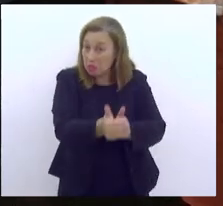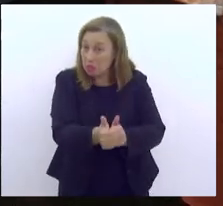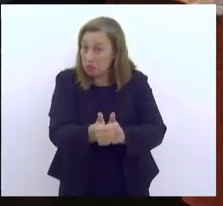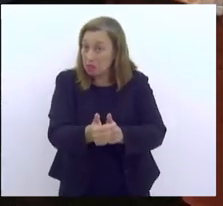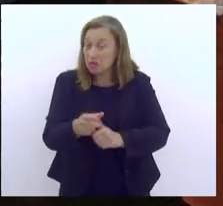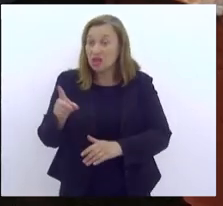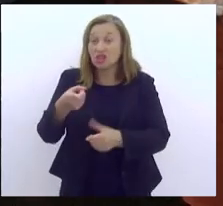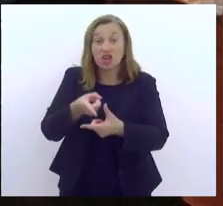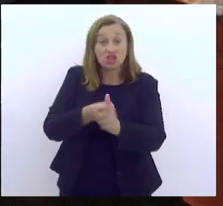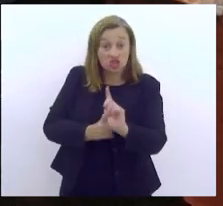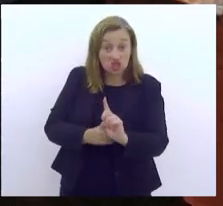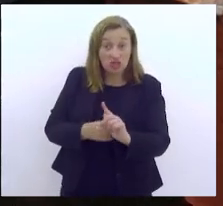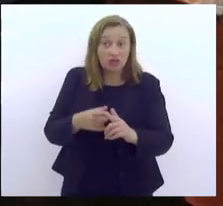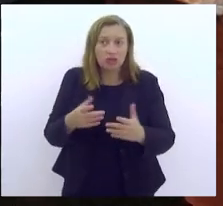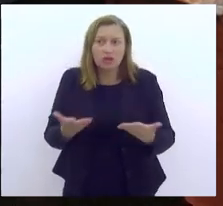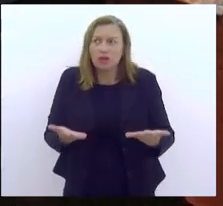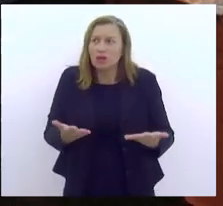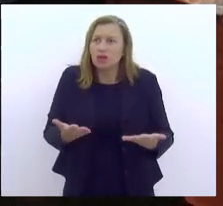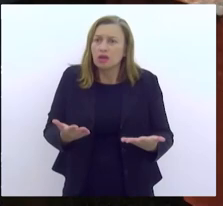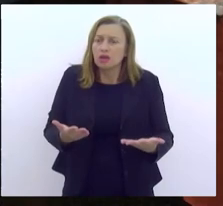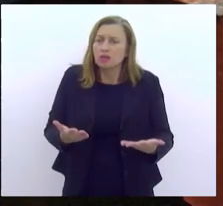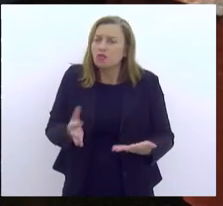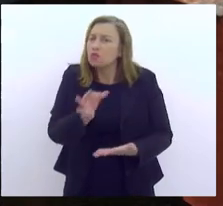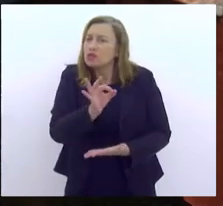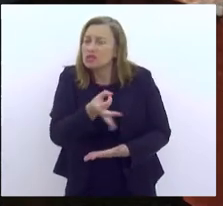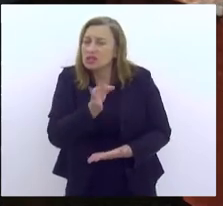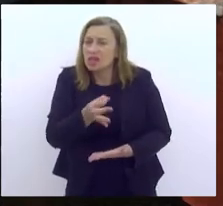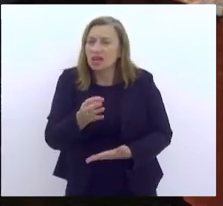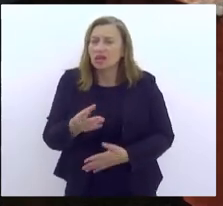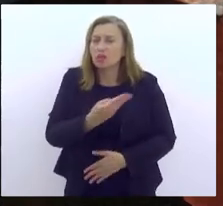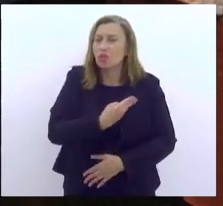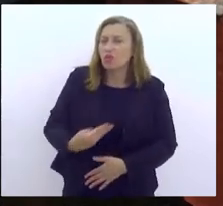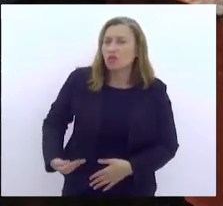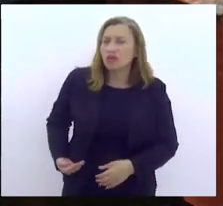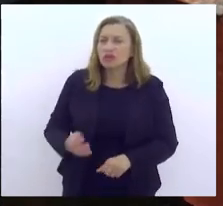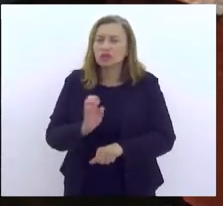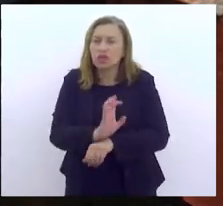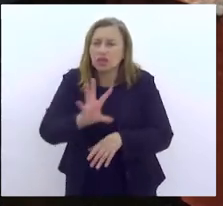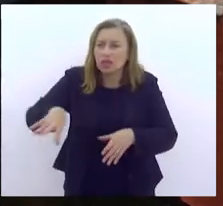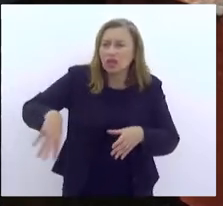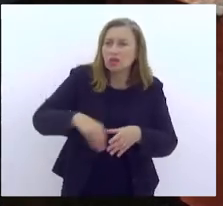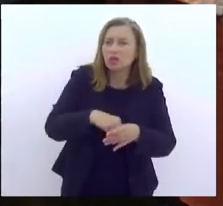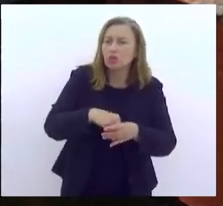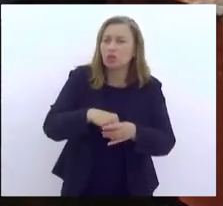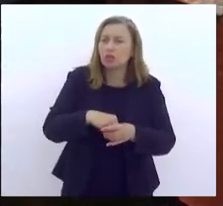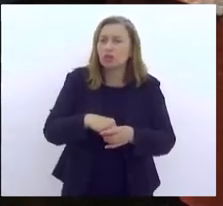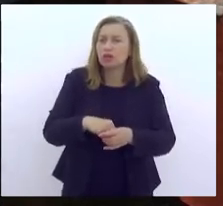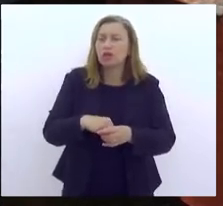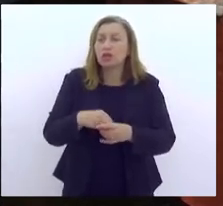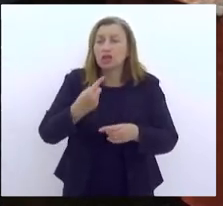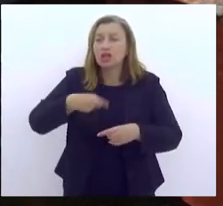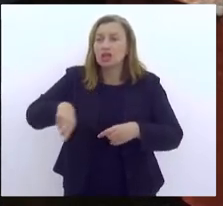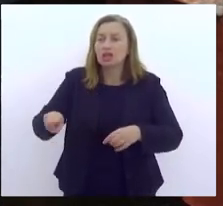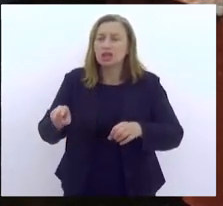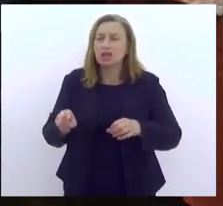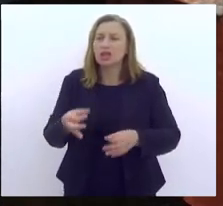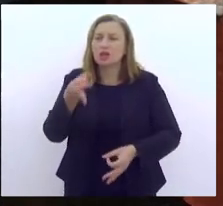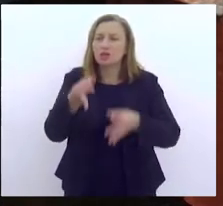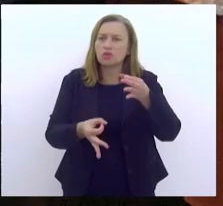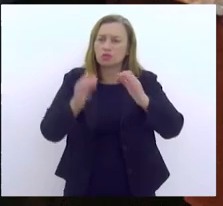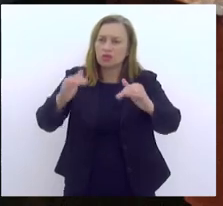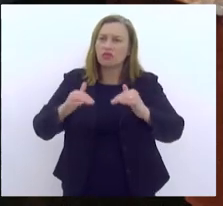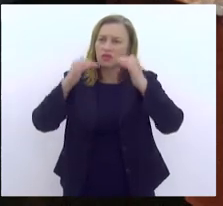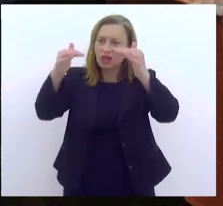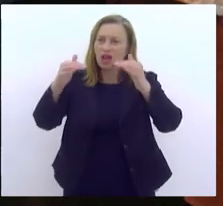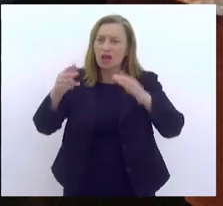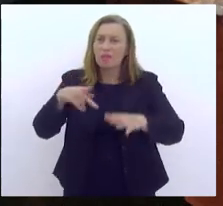da dívida, e ficou acertado que o governo do Estado ingressaria em juízo no Supremo para questionar o valor,